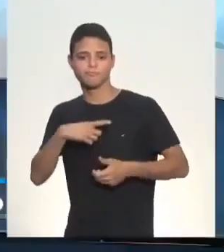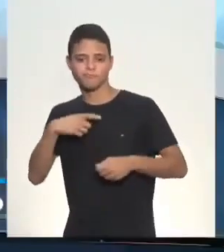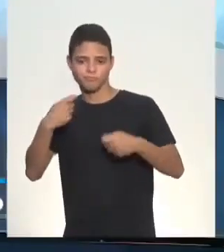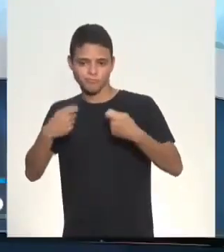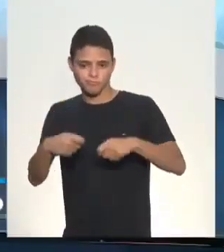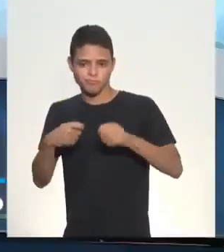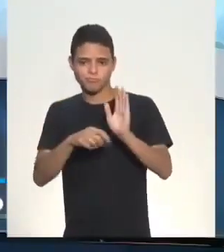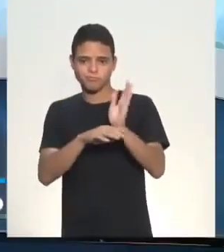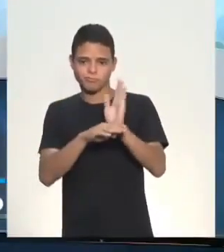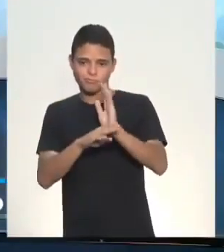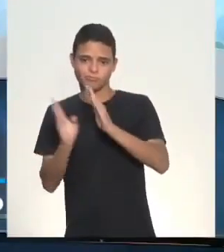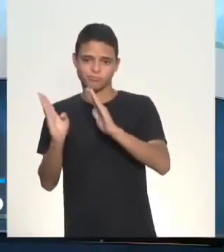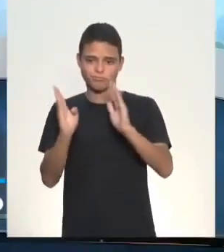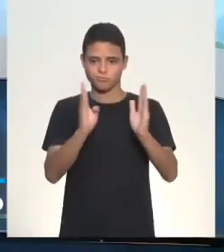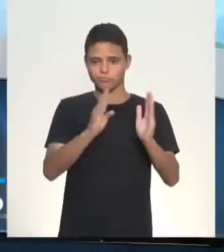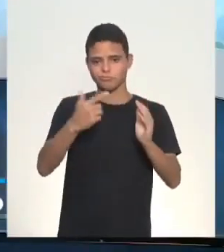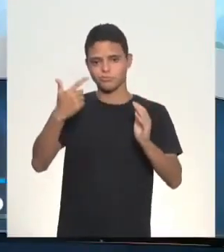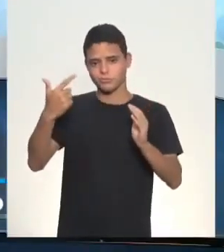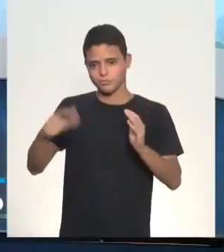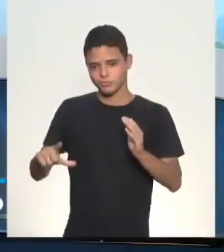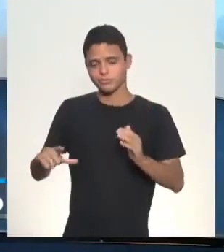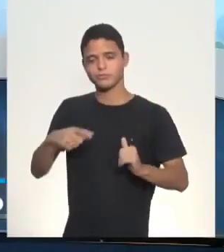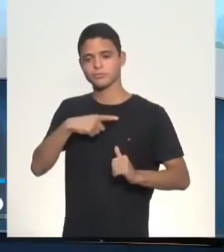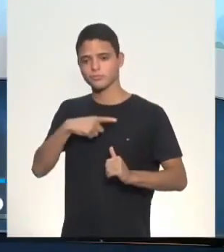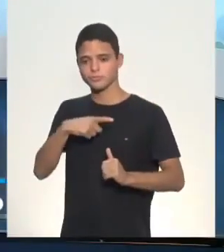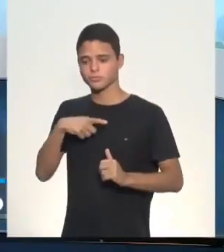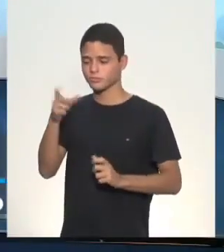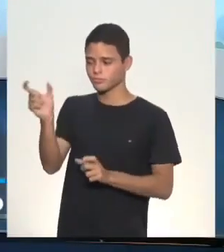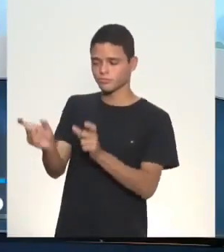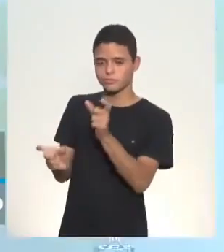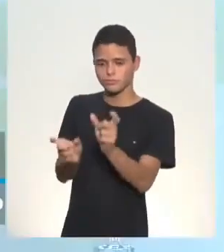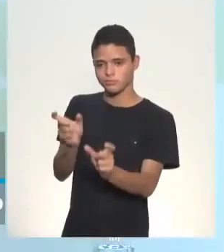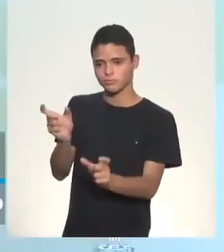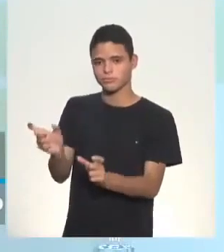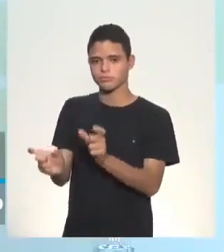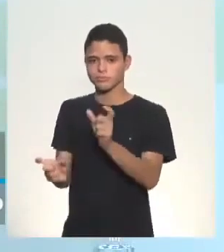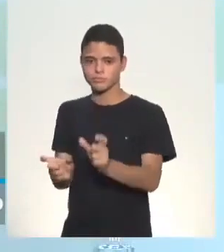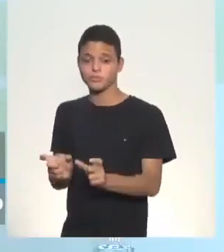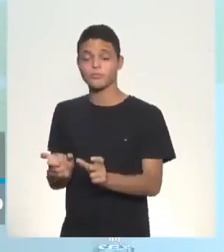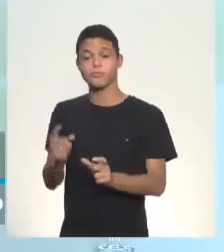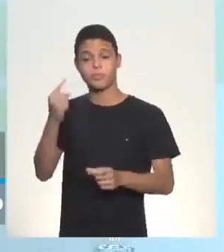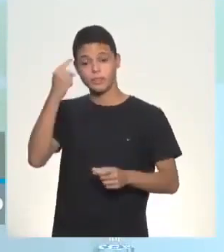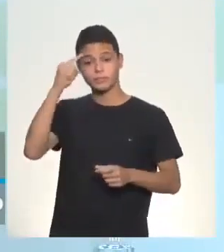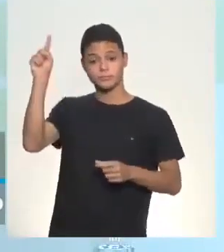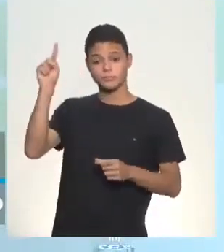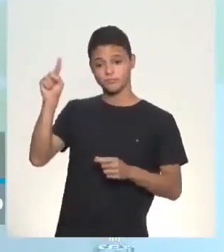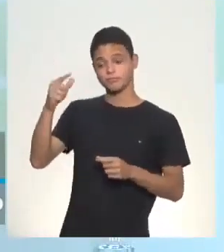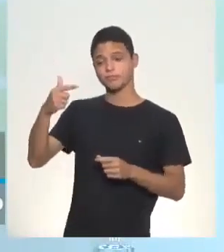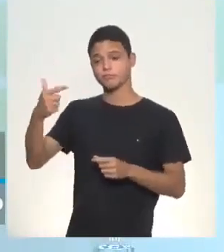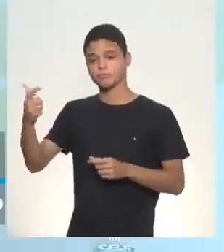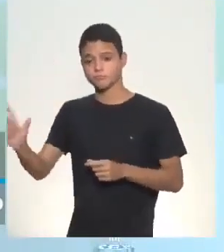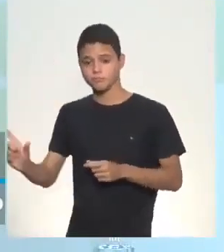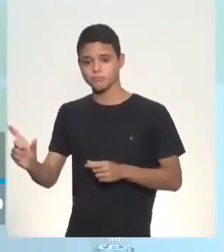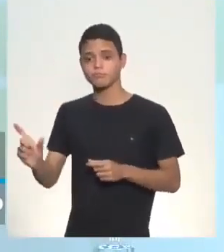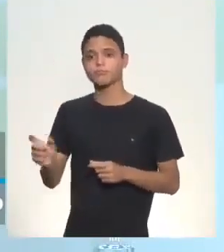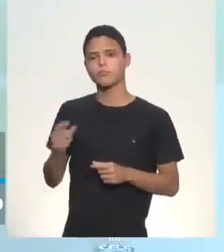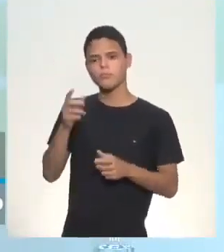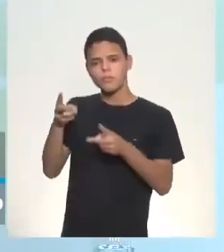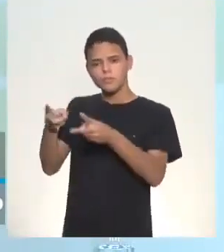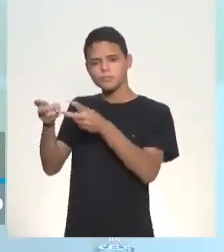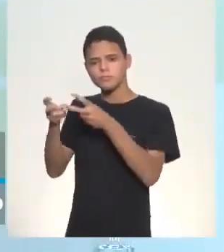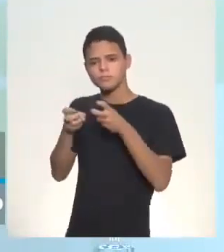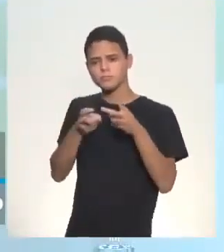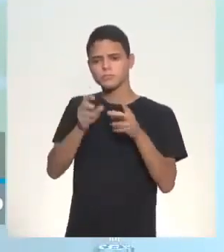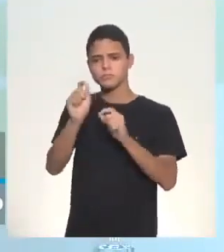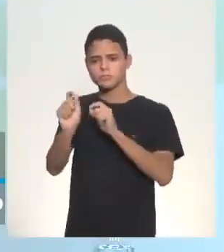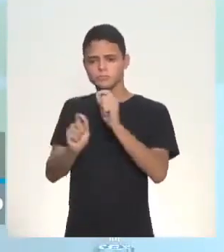Tem personagens ali, né? E eu vou até inverter a aula nesse momento. Meu pensamento era um e eu vou fazer outra coisa, porque eu percebi que vocês focaram muito nas emoções,